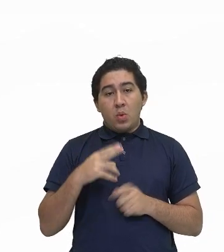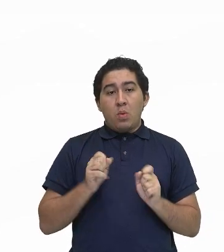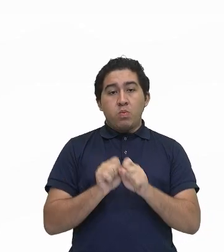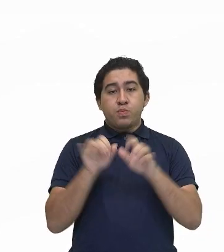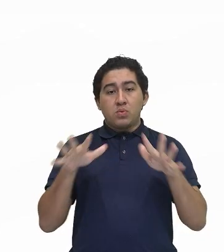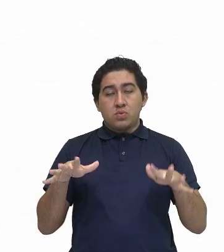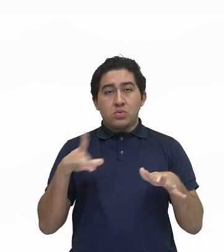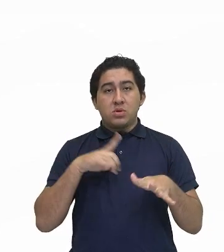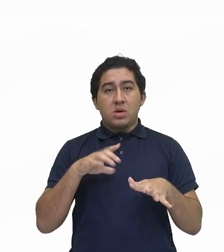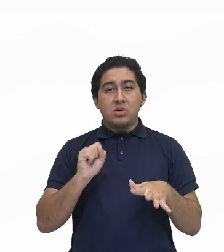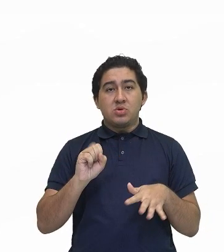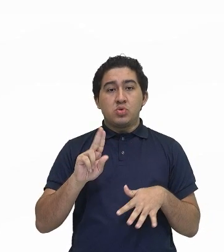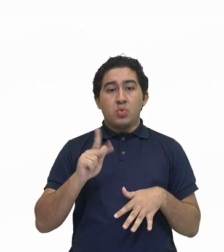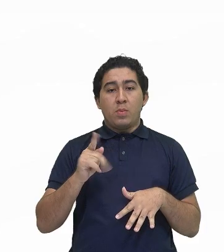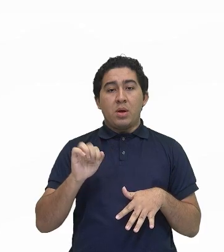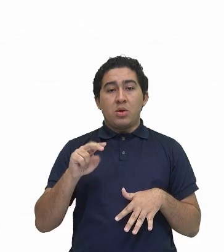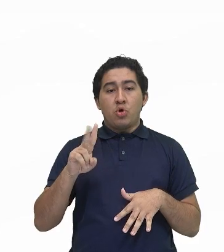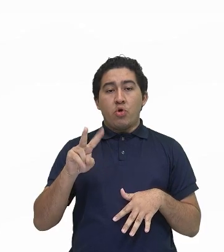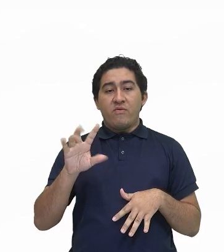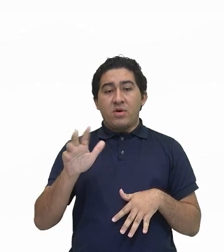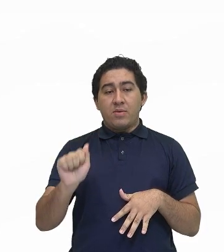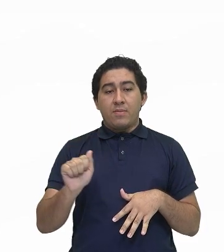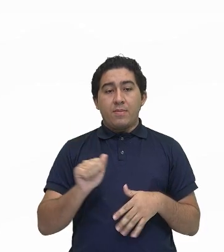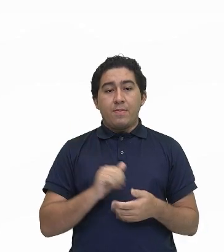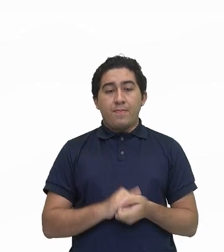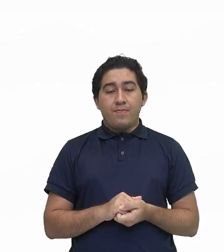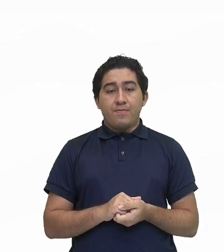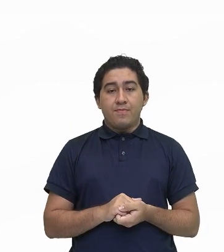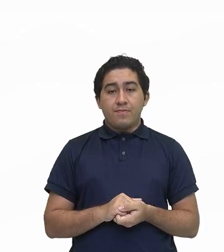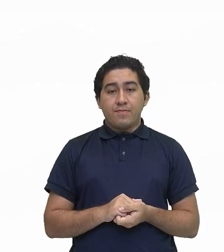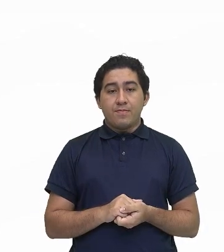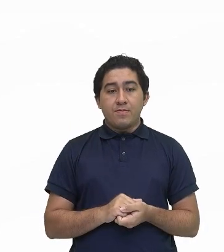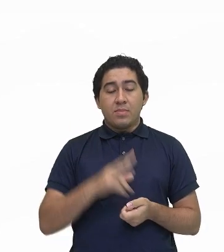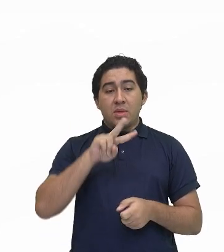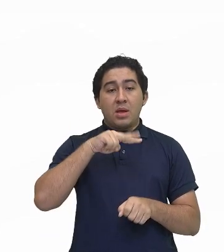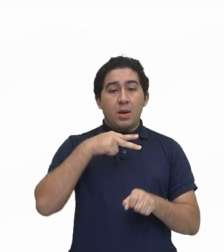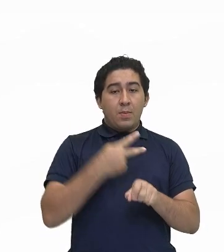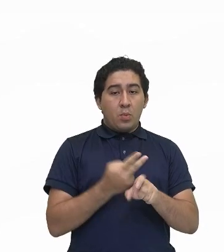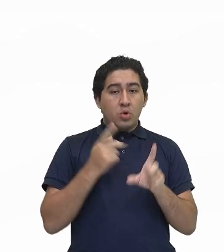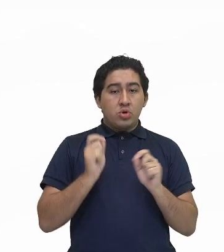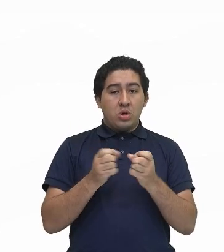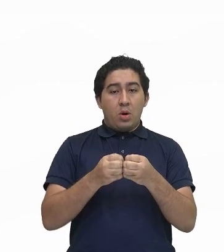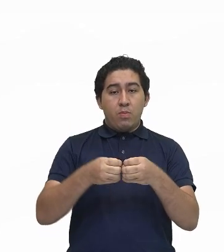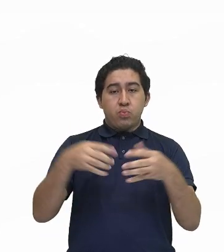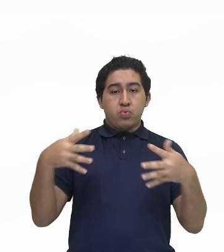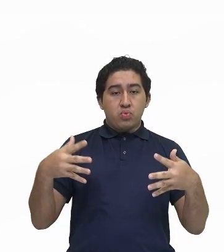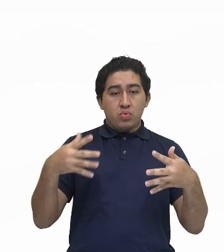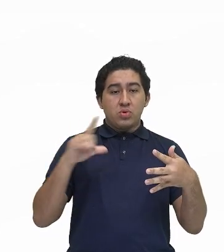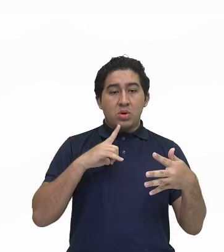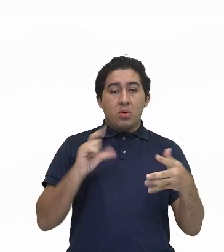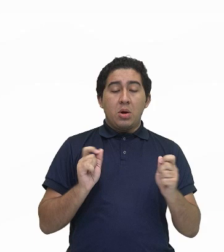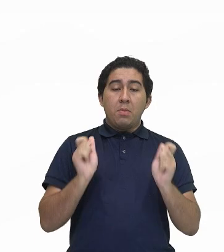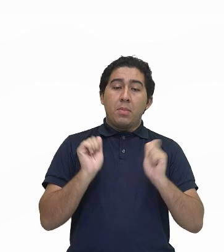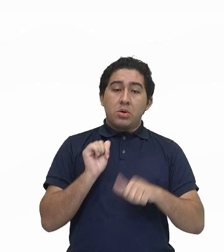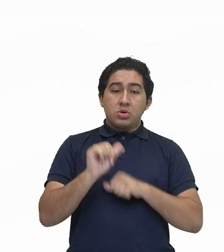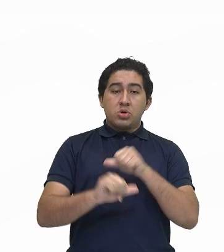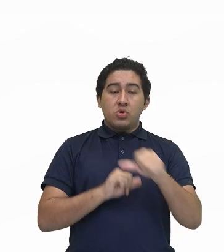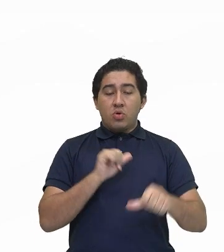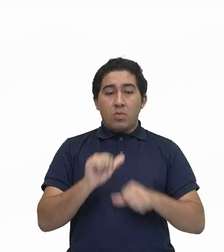explodir em uma supernova. Com o que sobrou das estrelas, após a supernova, pode